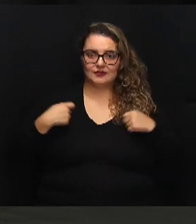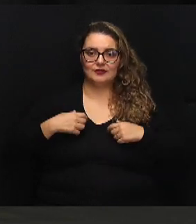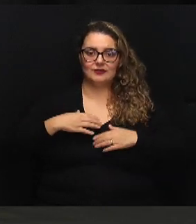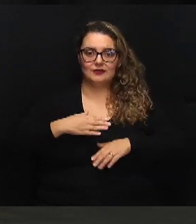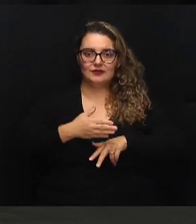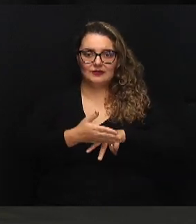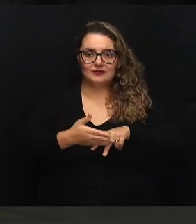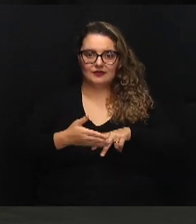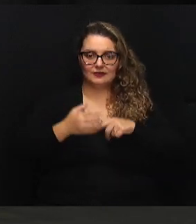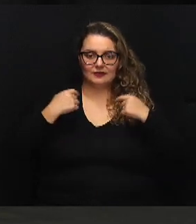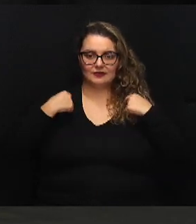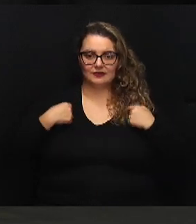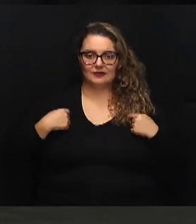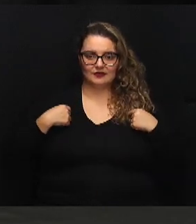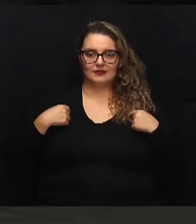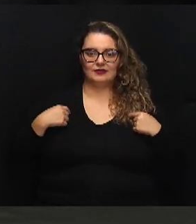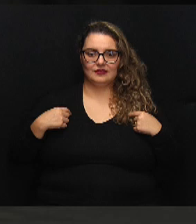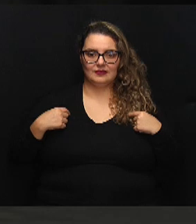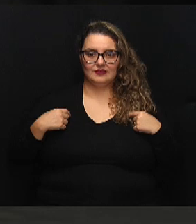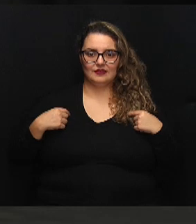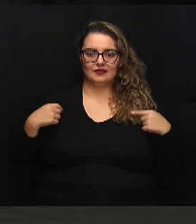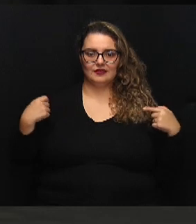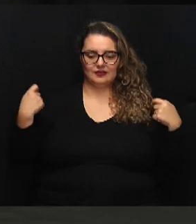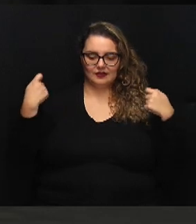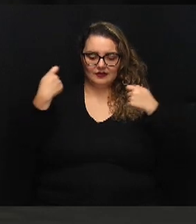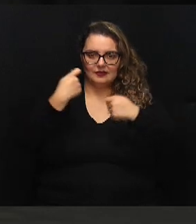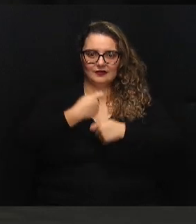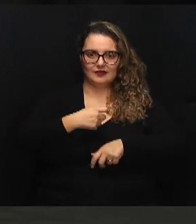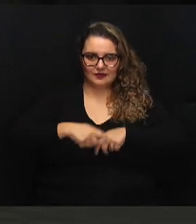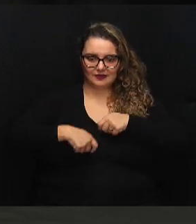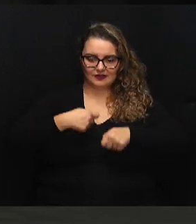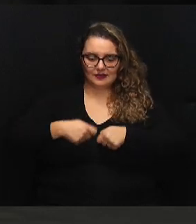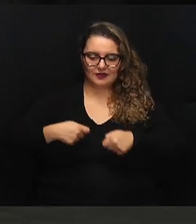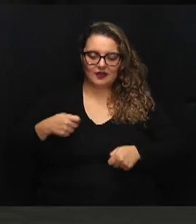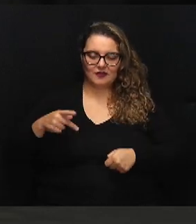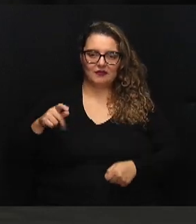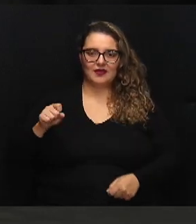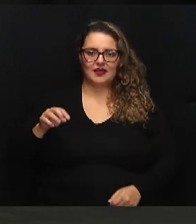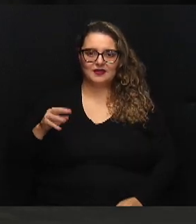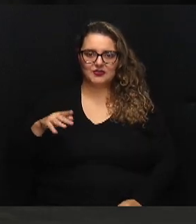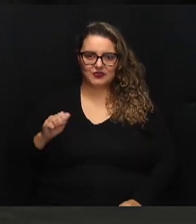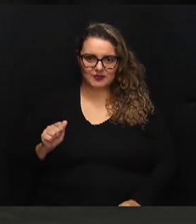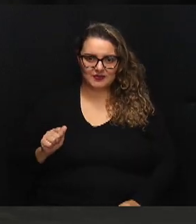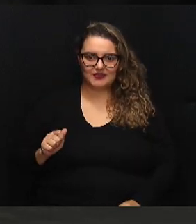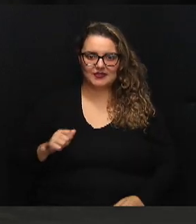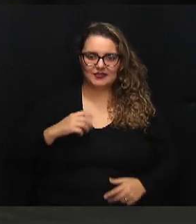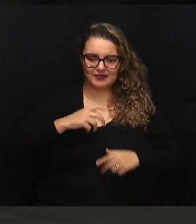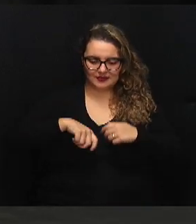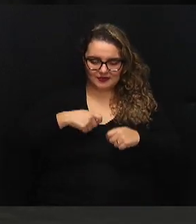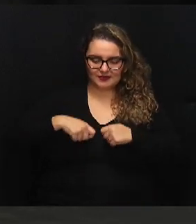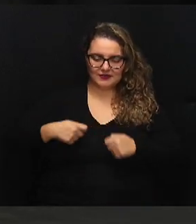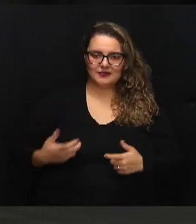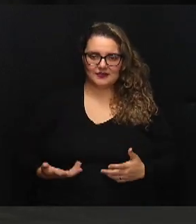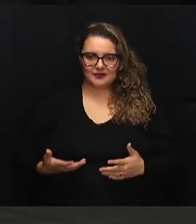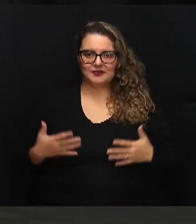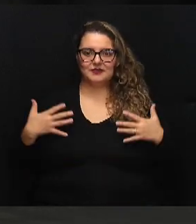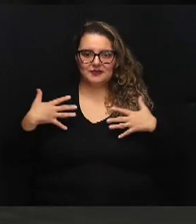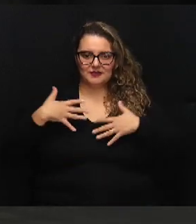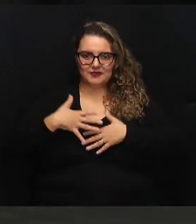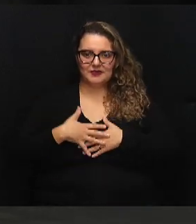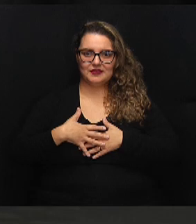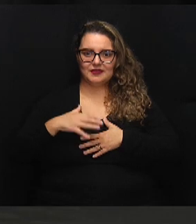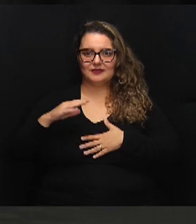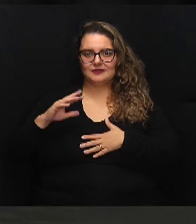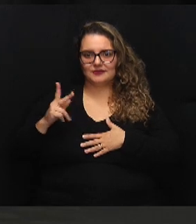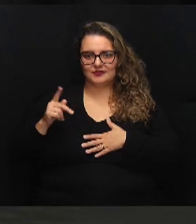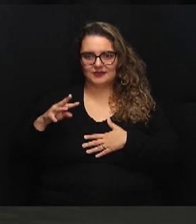mas não tá aparecendo não, porque em cima aparece a minha pashma, que eu fiz aqui uma dobradura, digamos assim, para ele ficar parecendo um